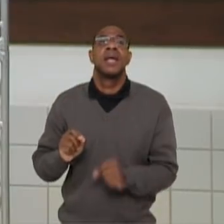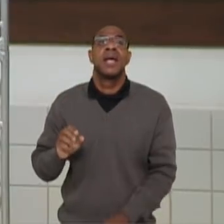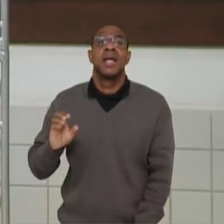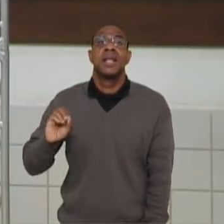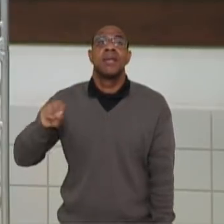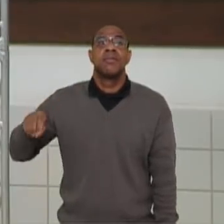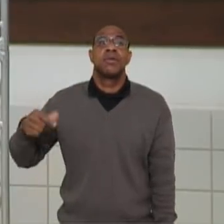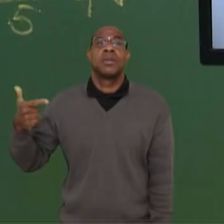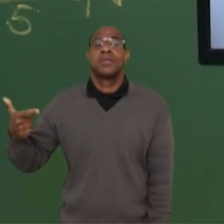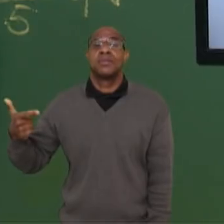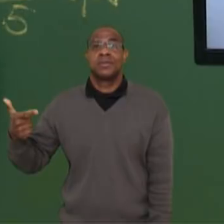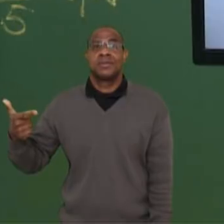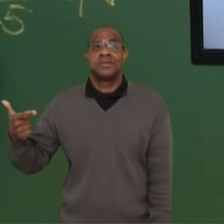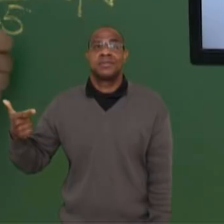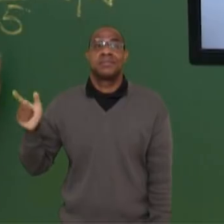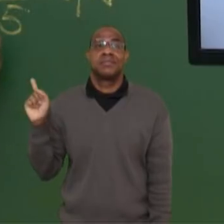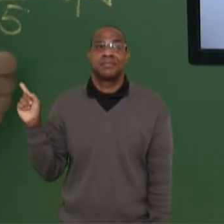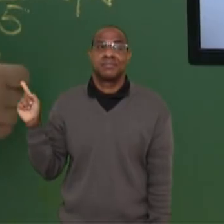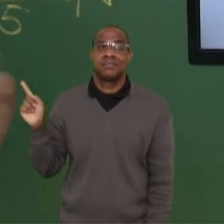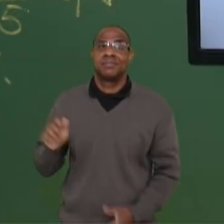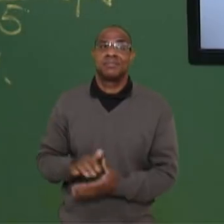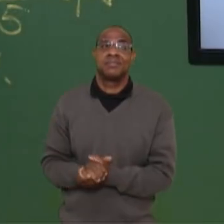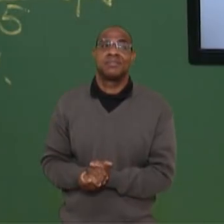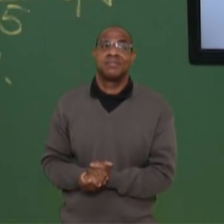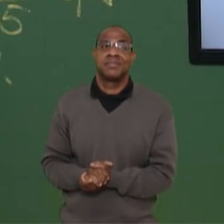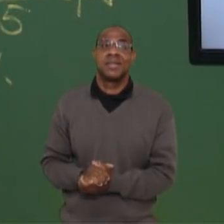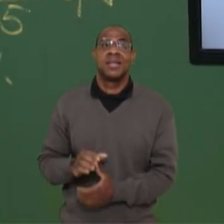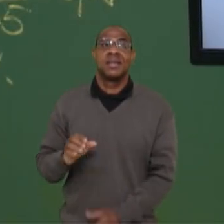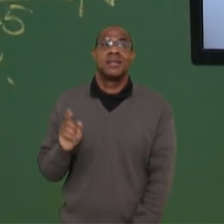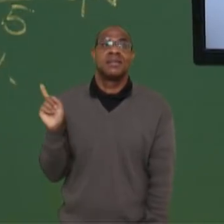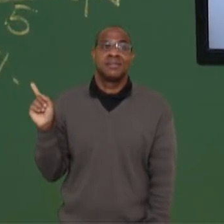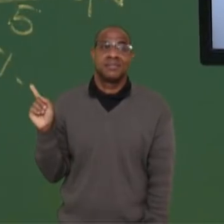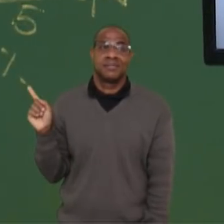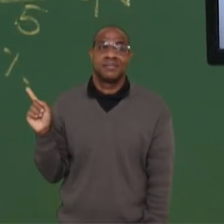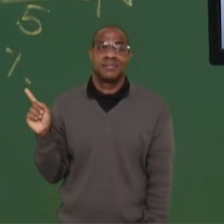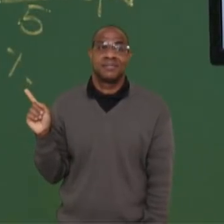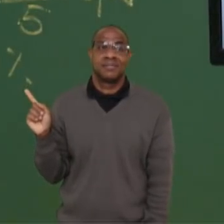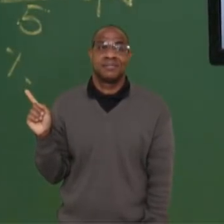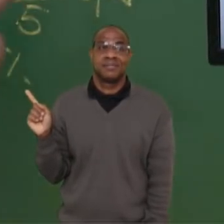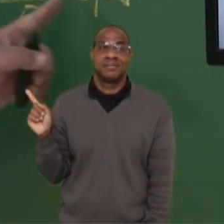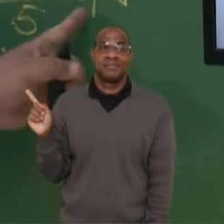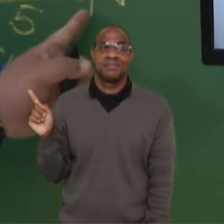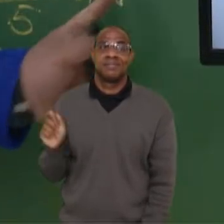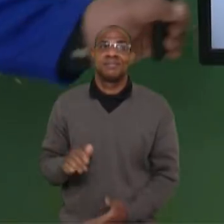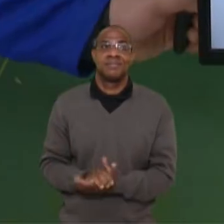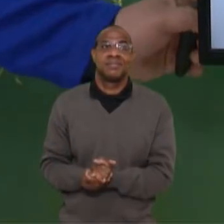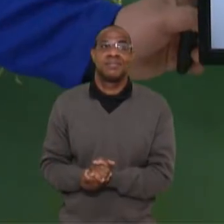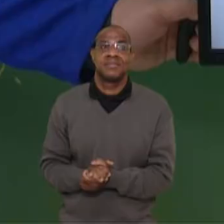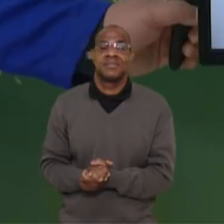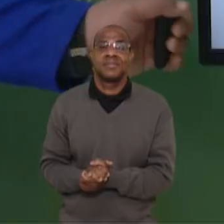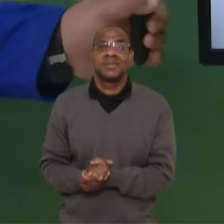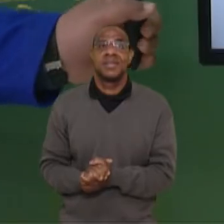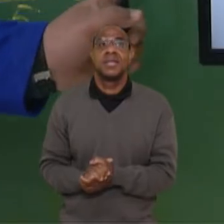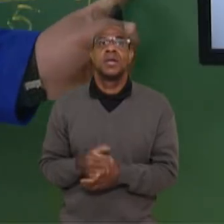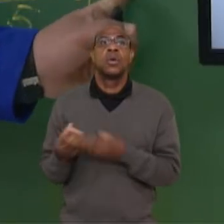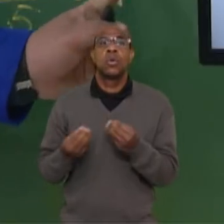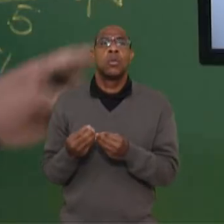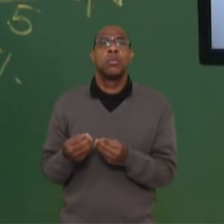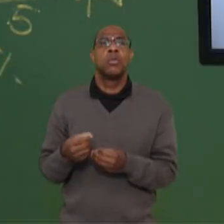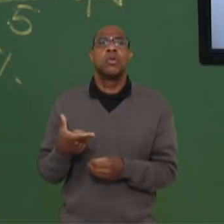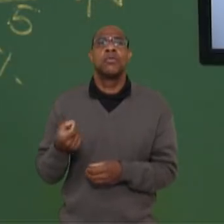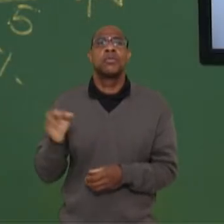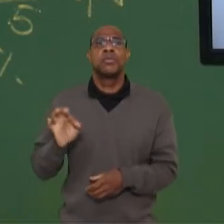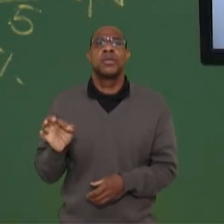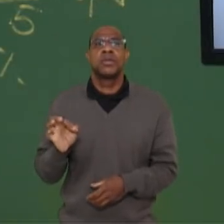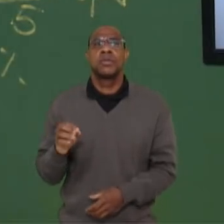5, que é 20% de chance. Como é que eu achei o 20%? Desloquei a vírgula 2 casas para a direita. Como faltou uma casa,